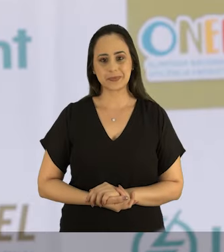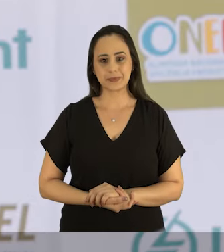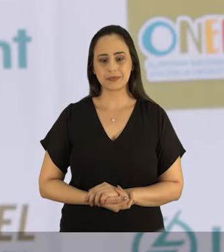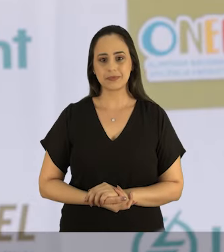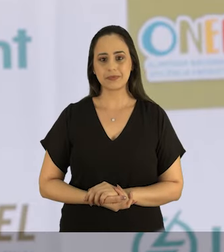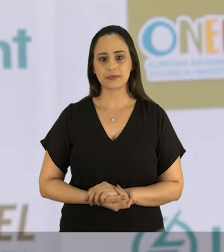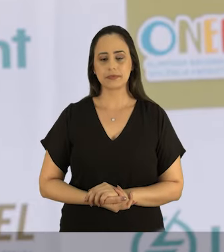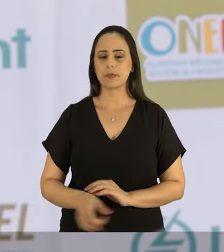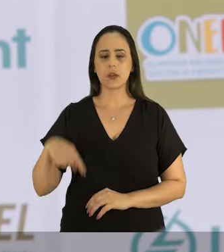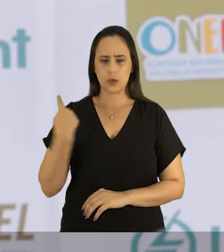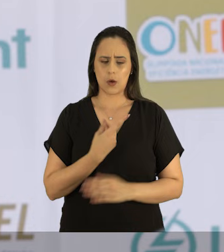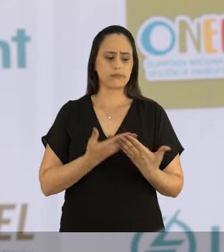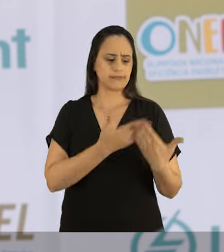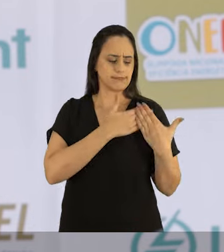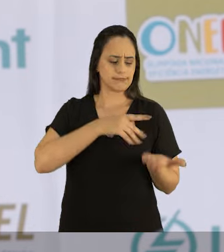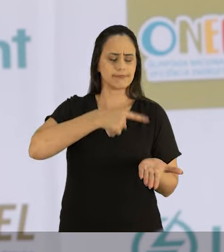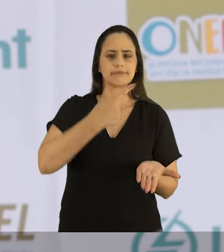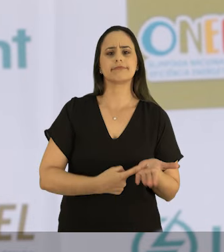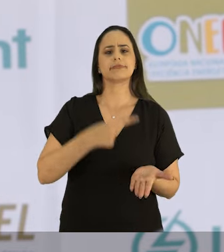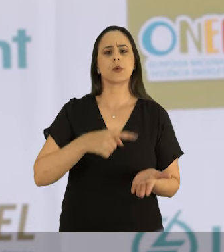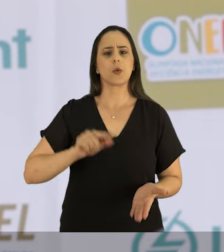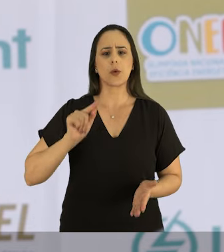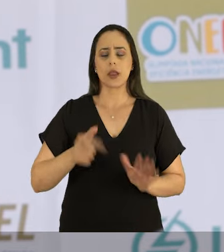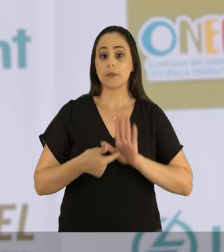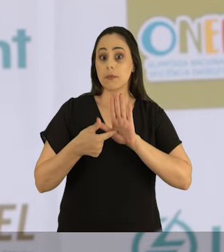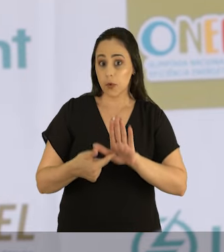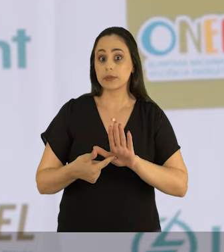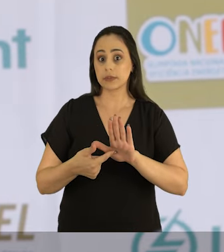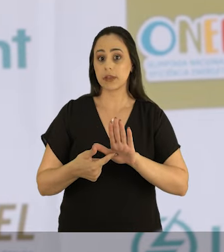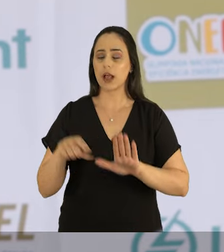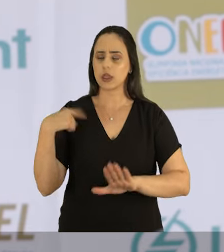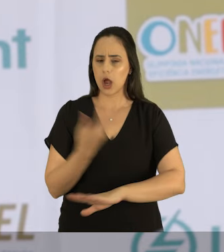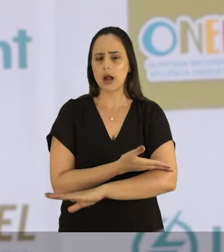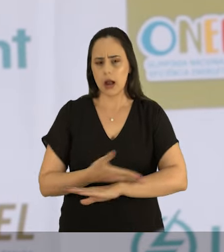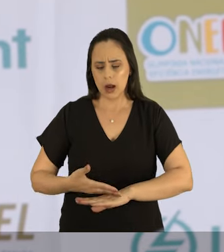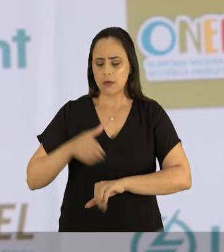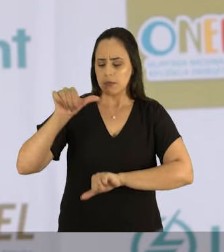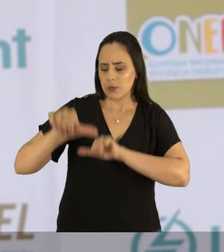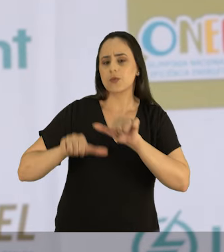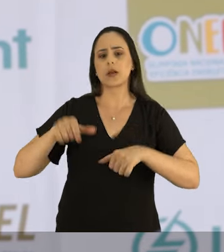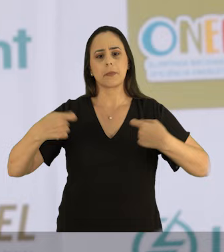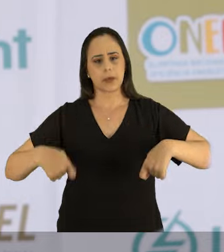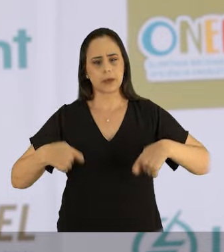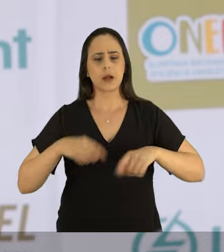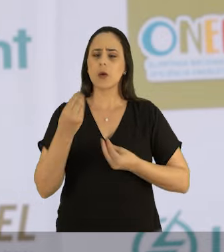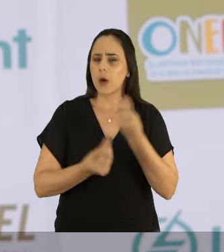Porque faz parte do nosso compromisso de tornar clara a importância da mudança dos nossos hábitos através da educação